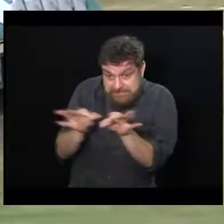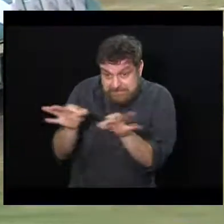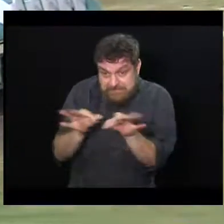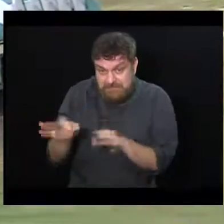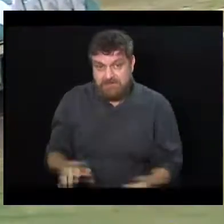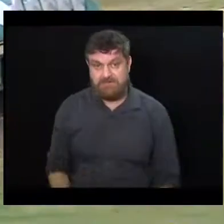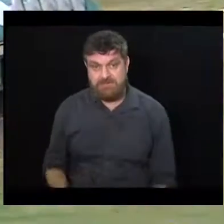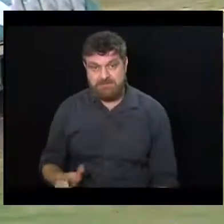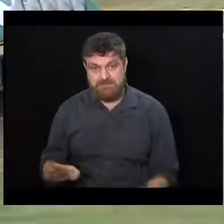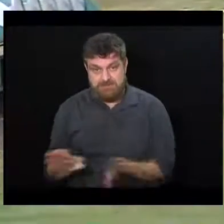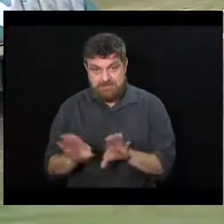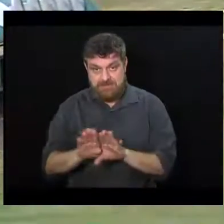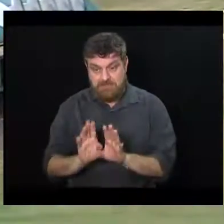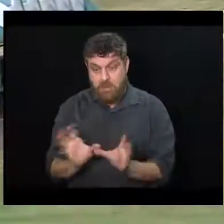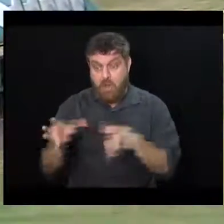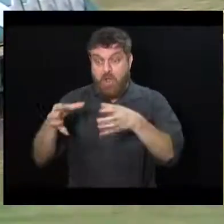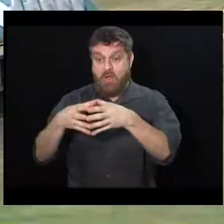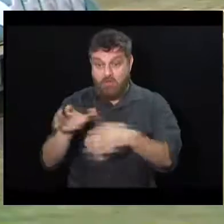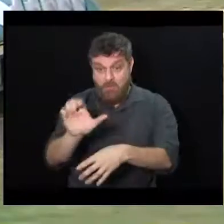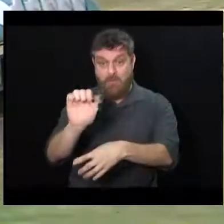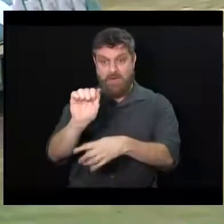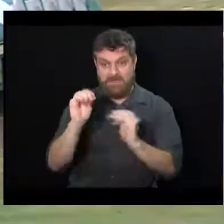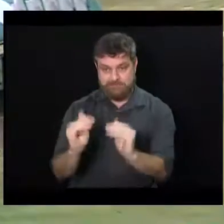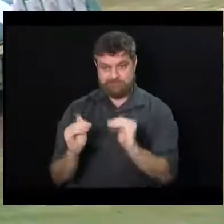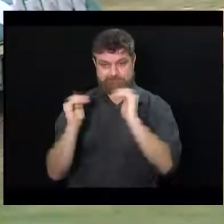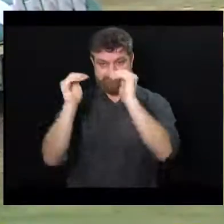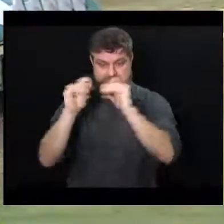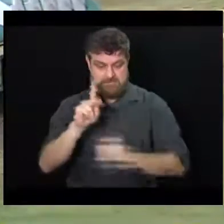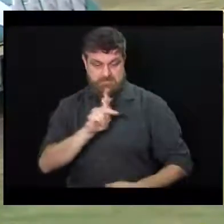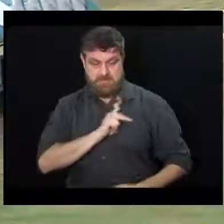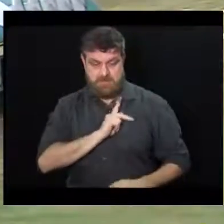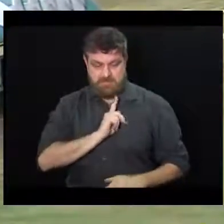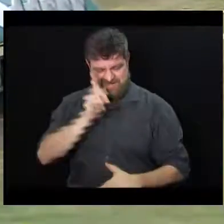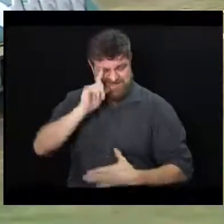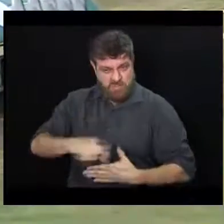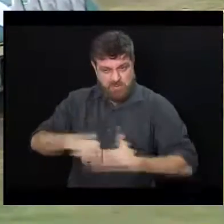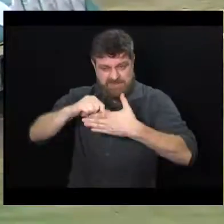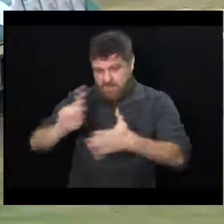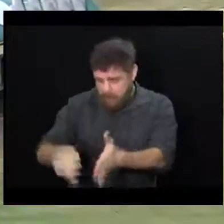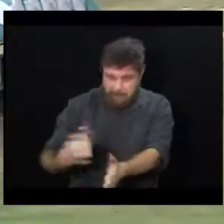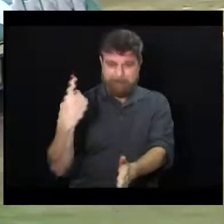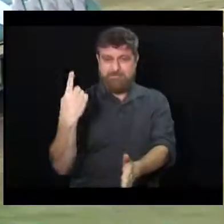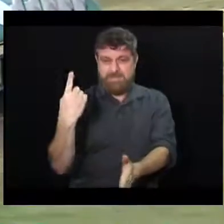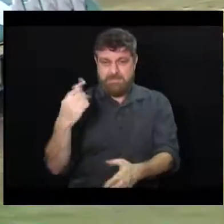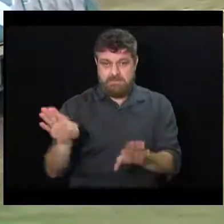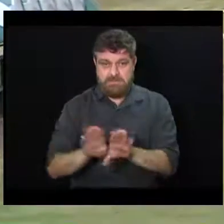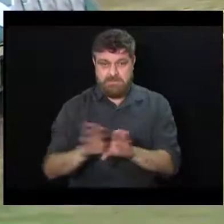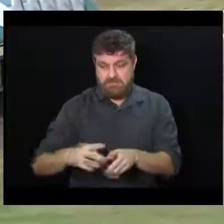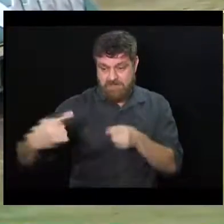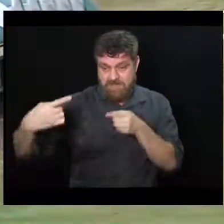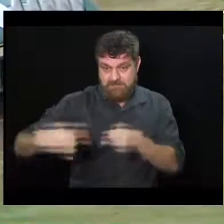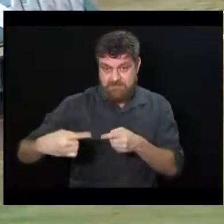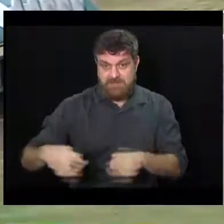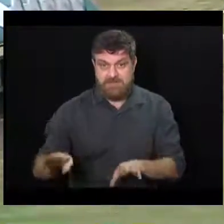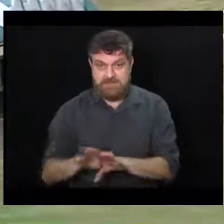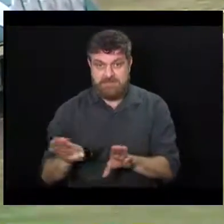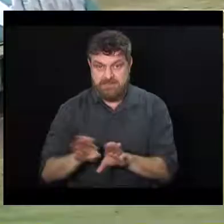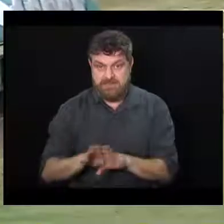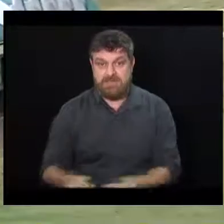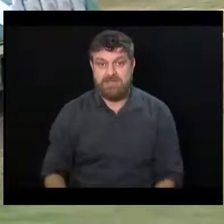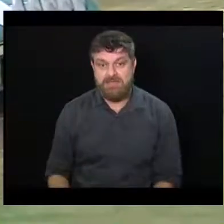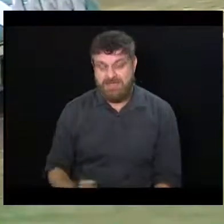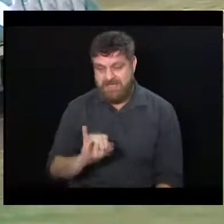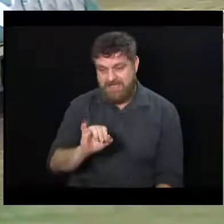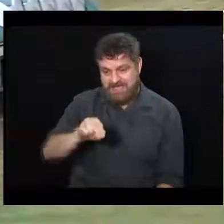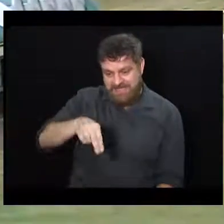para a sequência da Série A do Campeonato Brasileiro. Palmeiras, que é o líder da competição, inclusive vai enfrentar o Internacional aí pela Copa